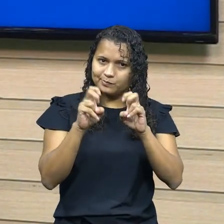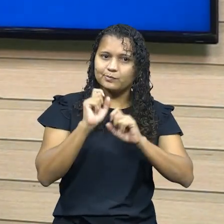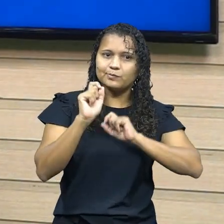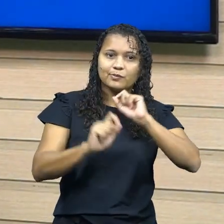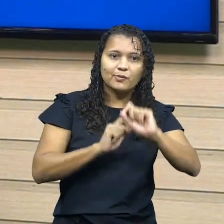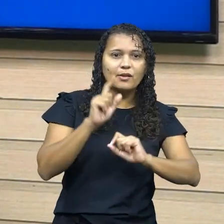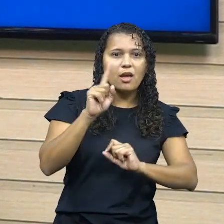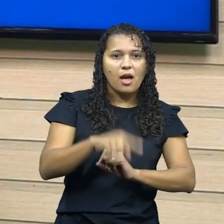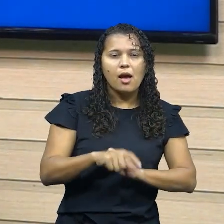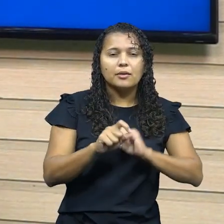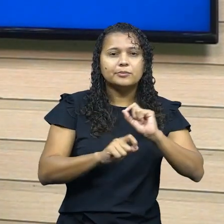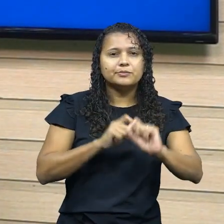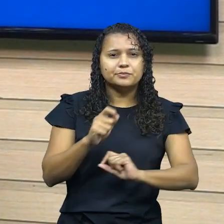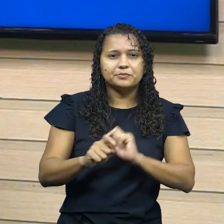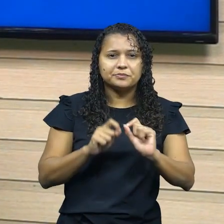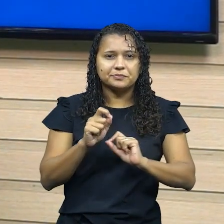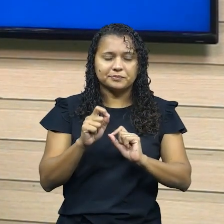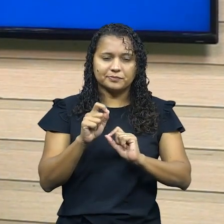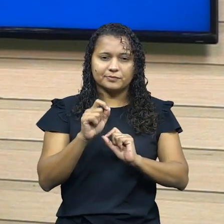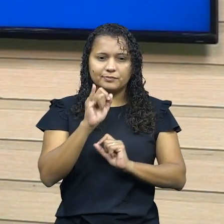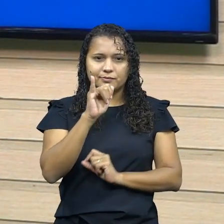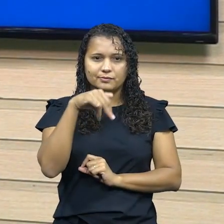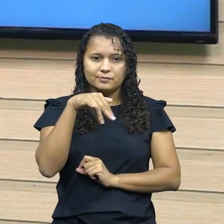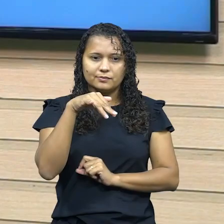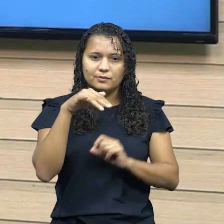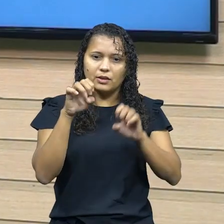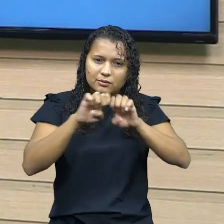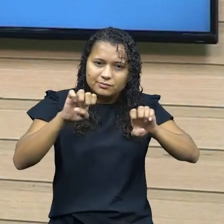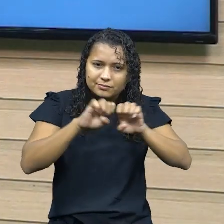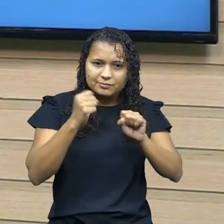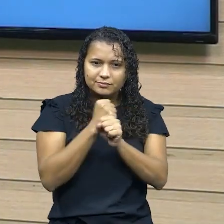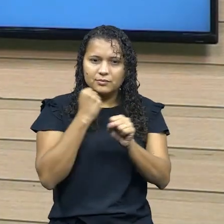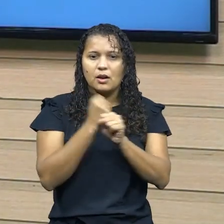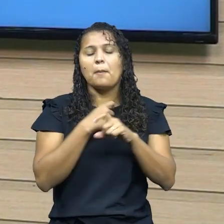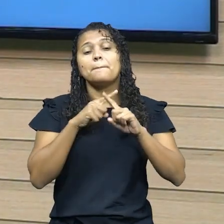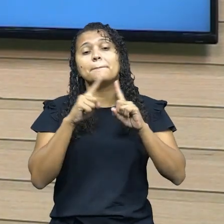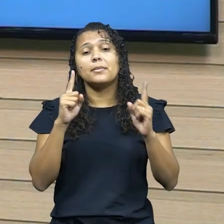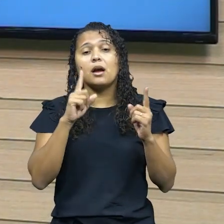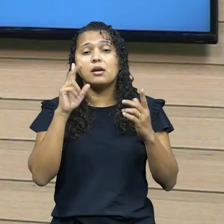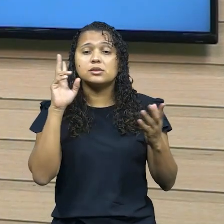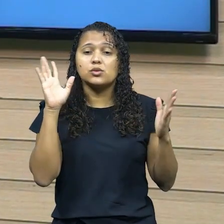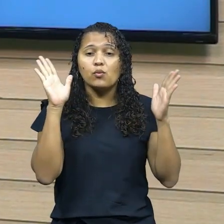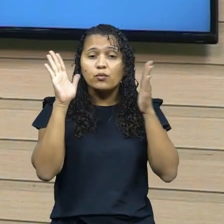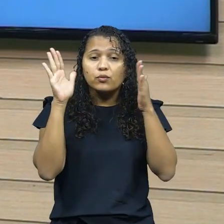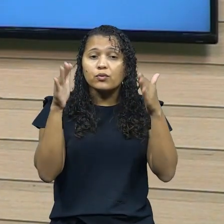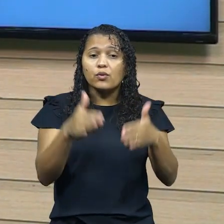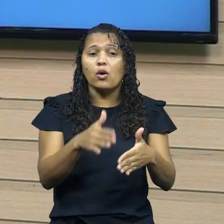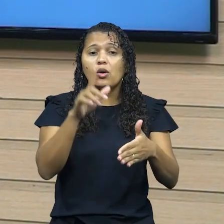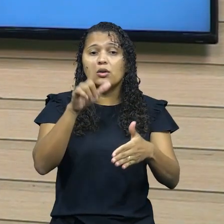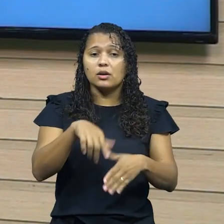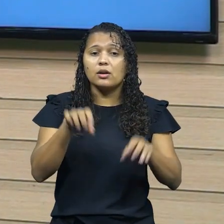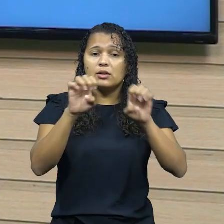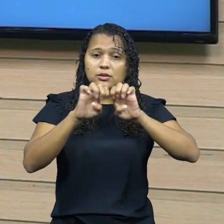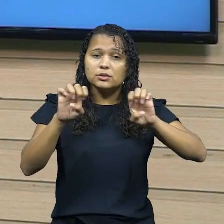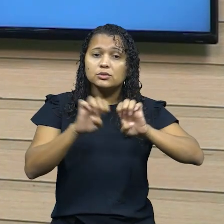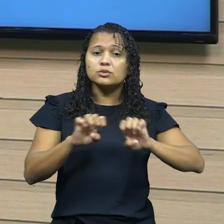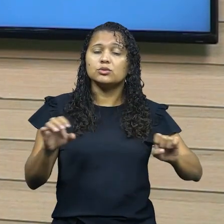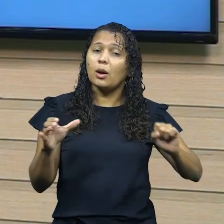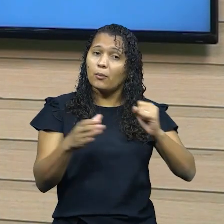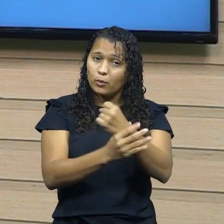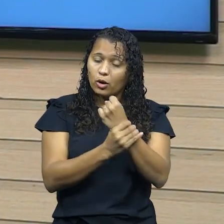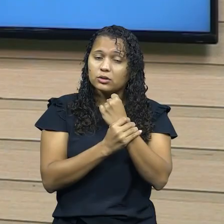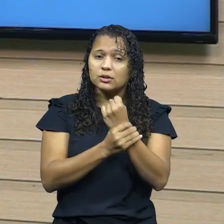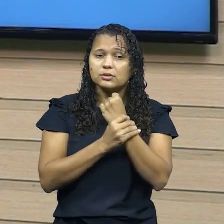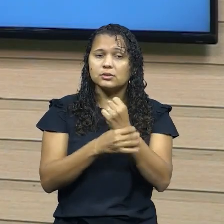falando sobre um pouco de infraestrutura e superestrutura, né? Mas vamos estar focando mais nas estruturas de proteção